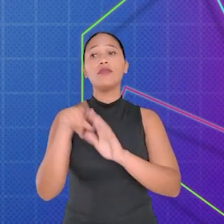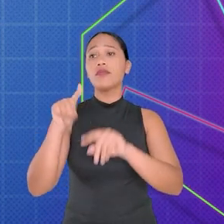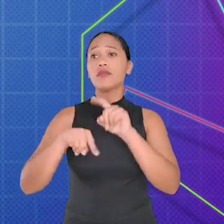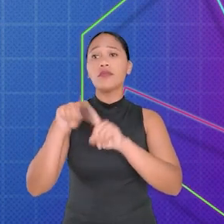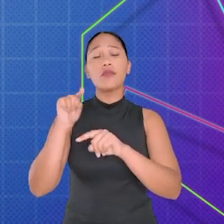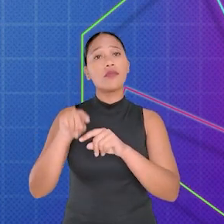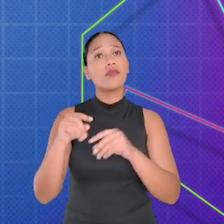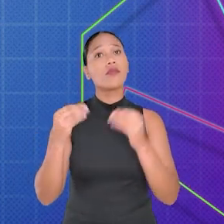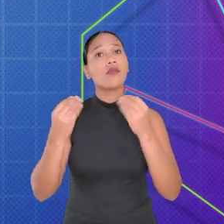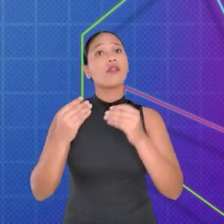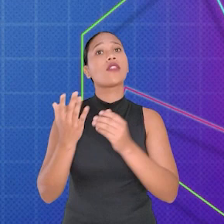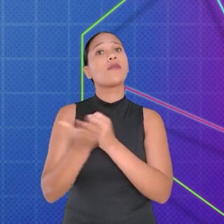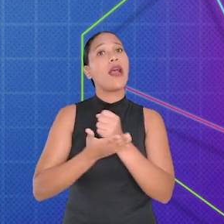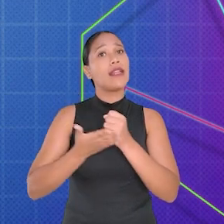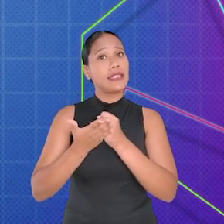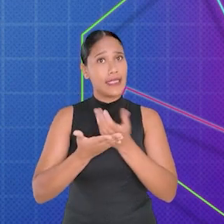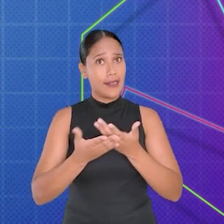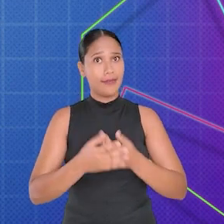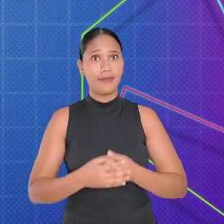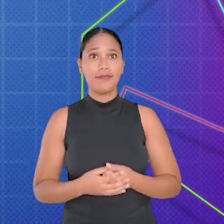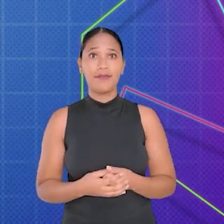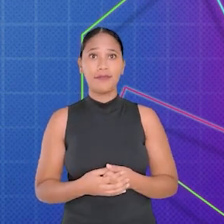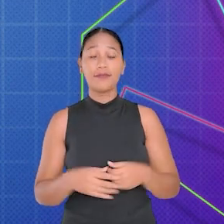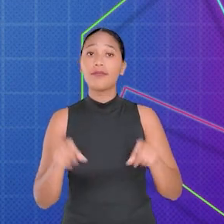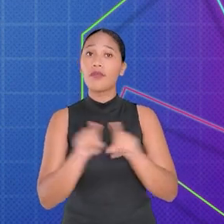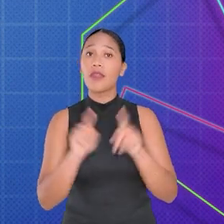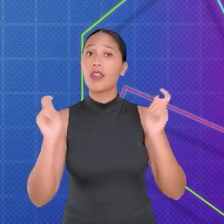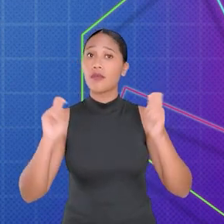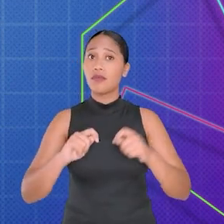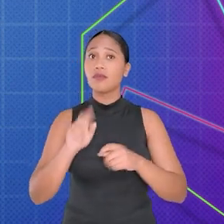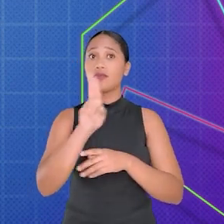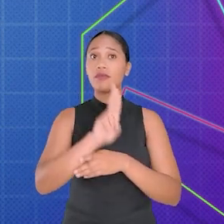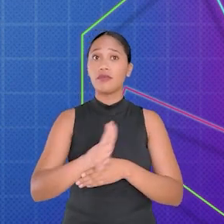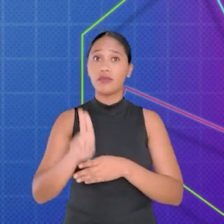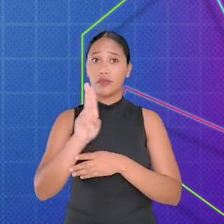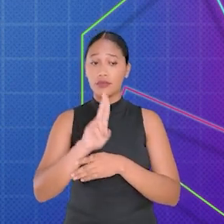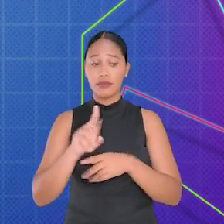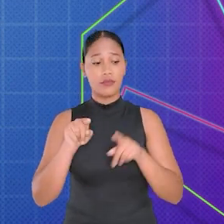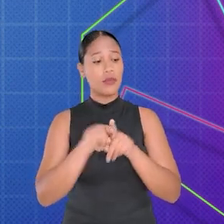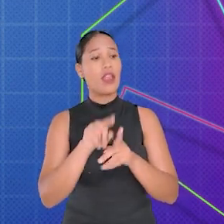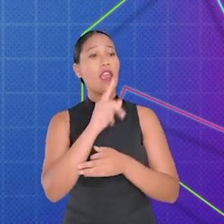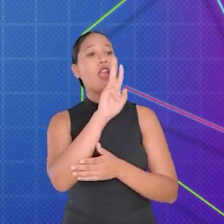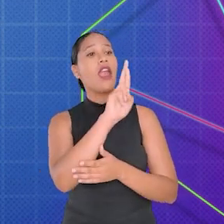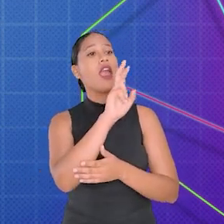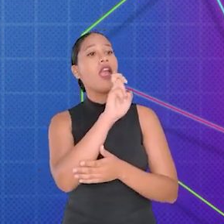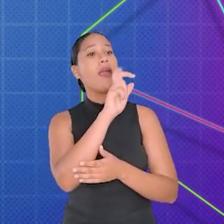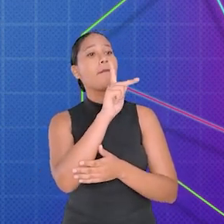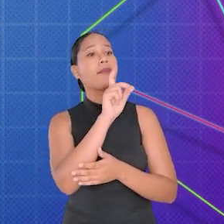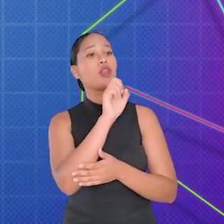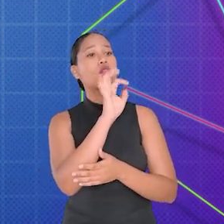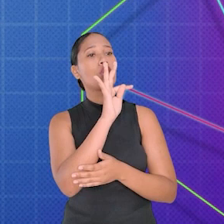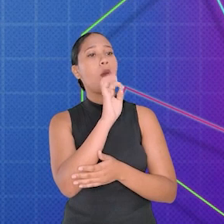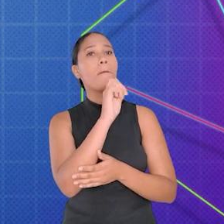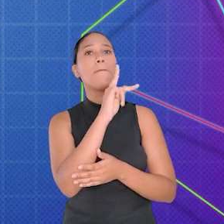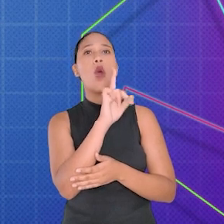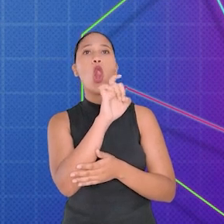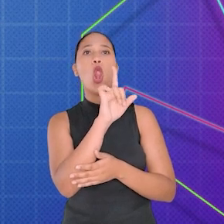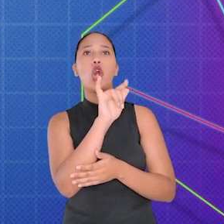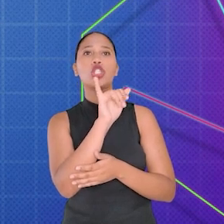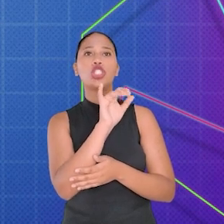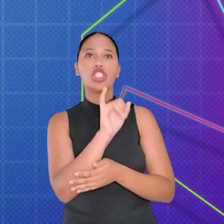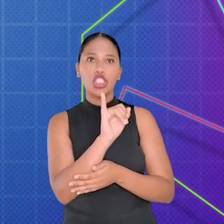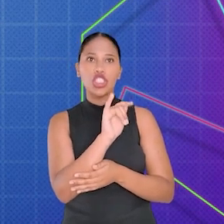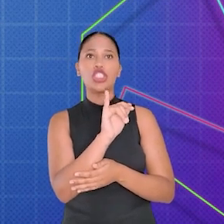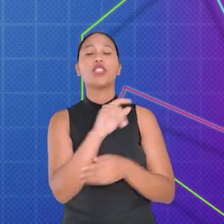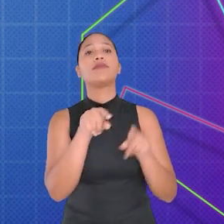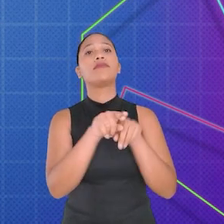objeto mantendo a sua forma básica. Também é possível usar a ferramenta Retopology, que consiste em criar uma nova